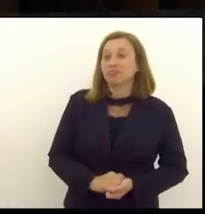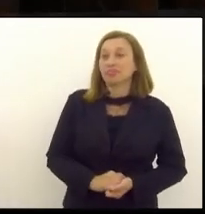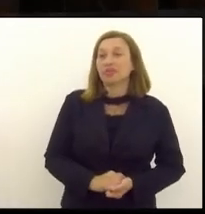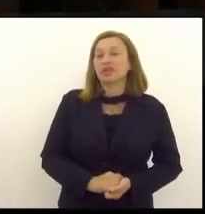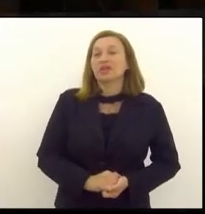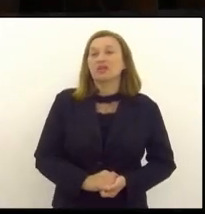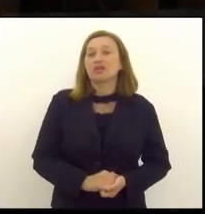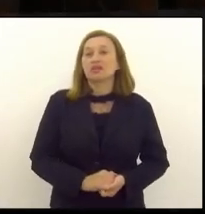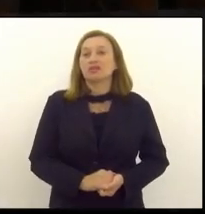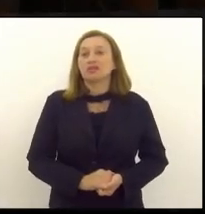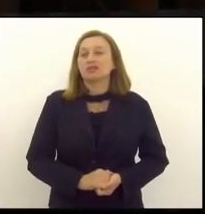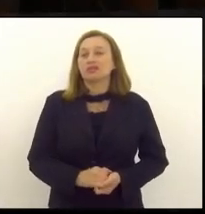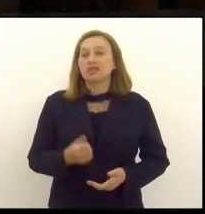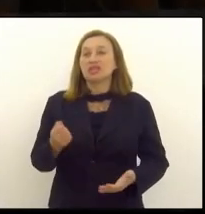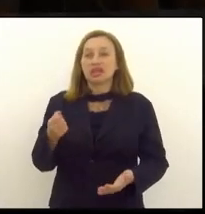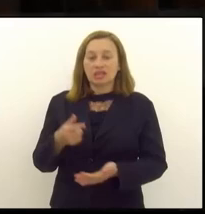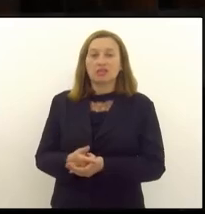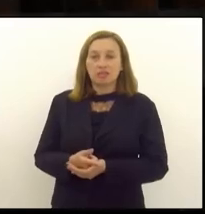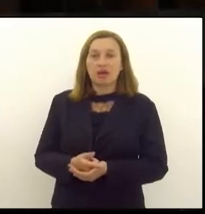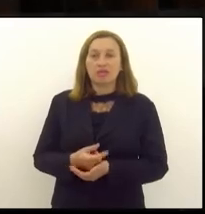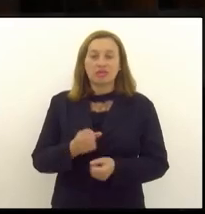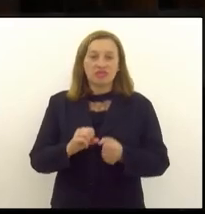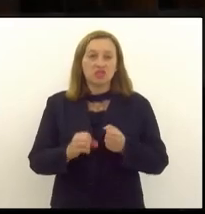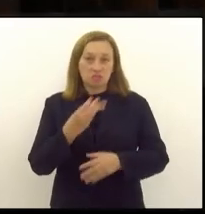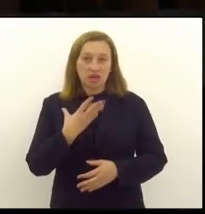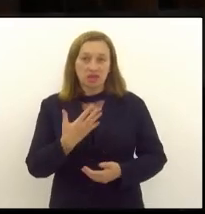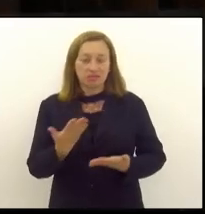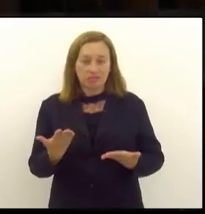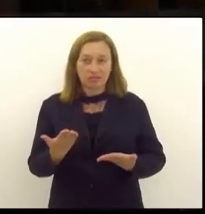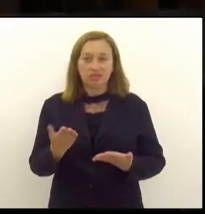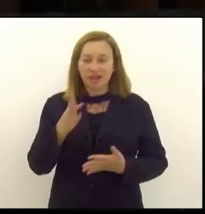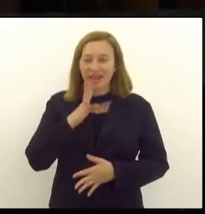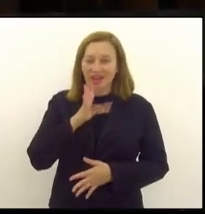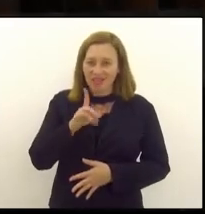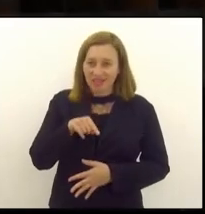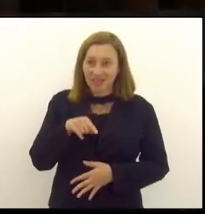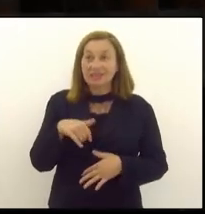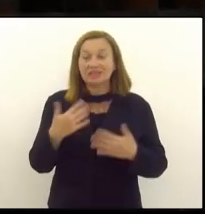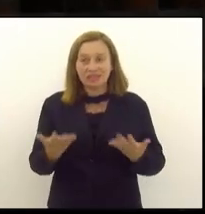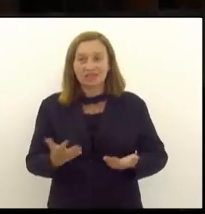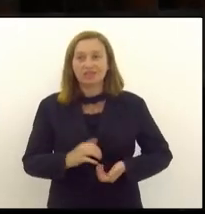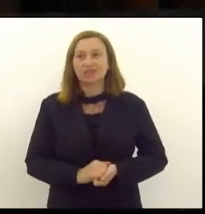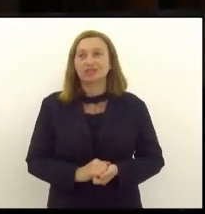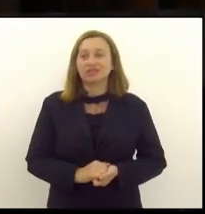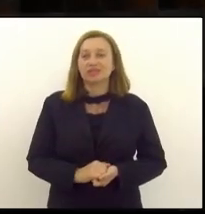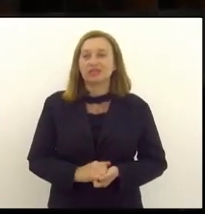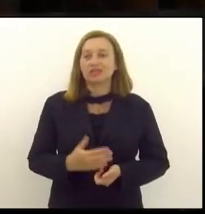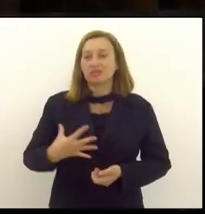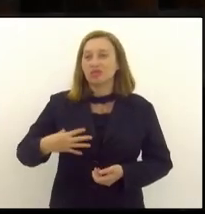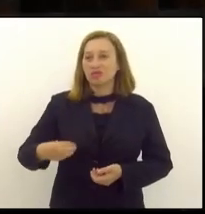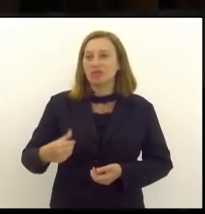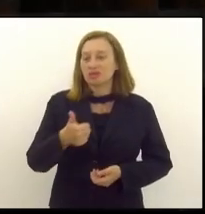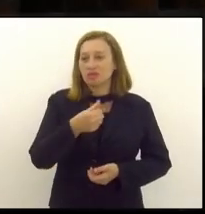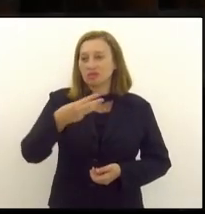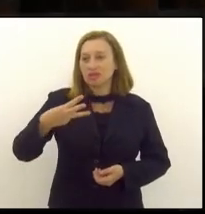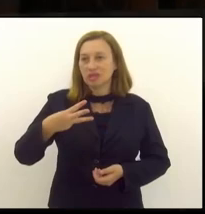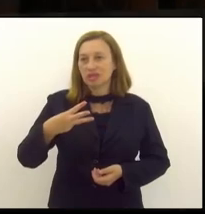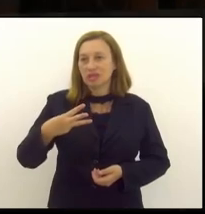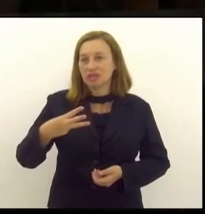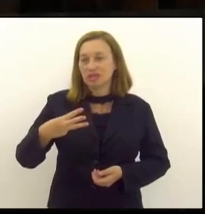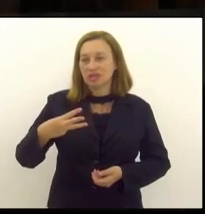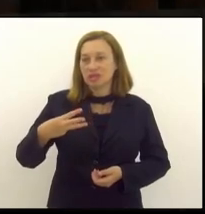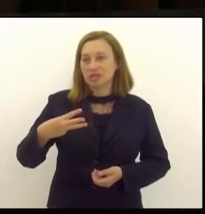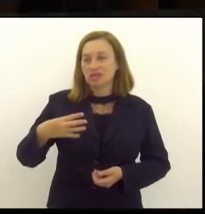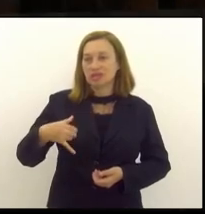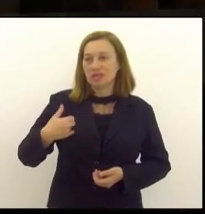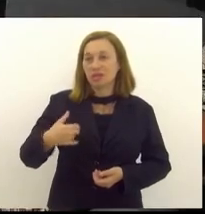em que você está sendo pago para fazer o bem. Olha que bacana isso, né? Então, meu filho, com 3 anos naquela época, eu disse, vamos